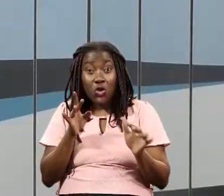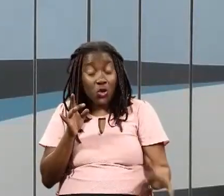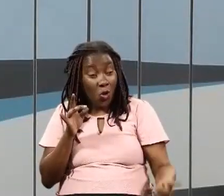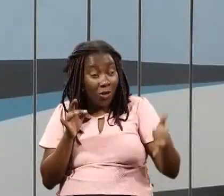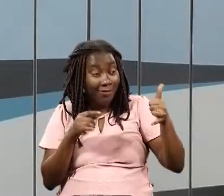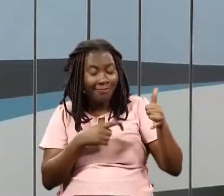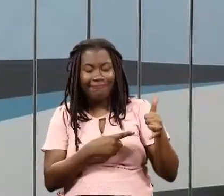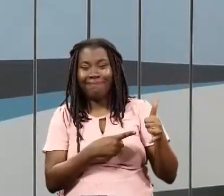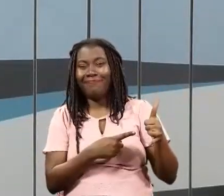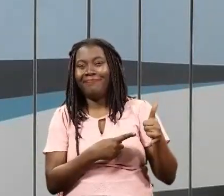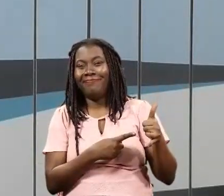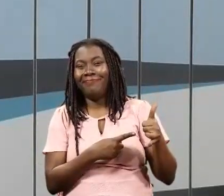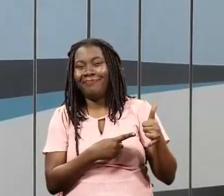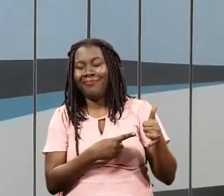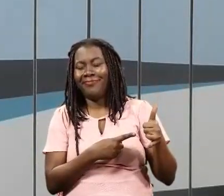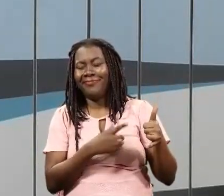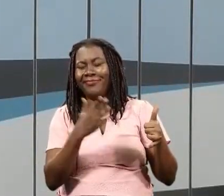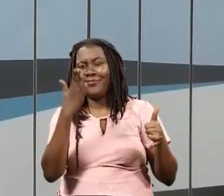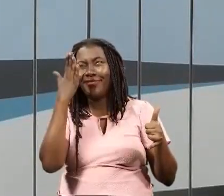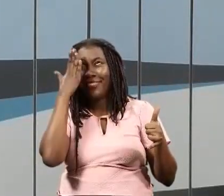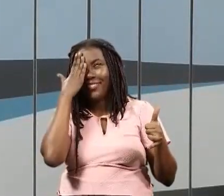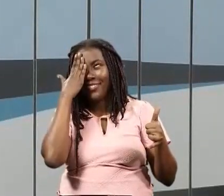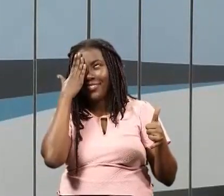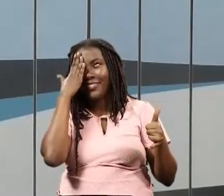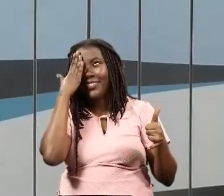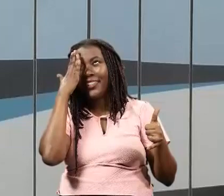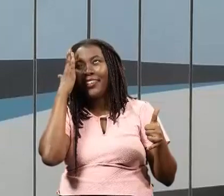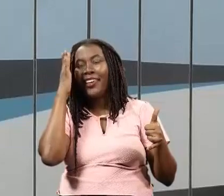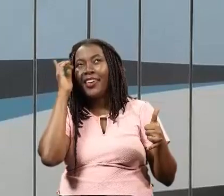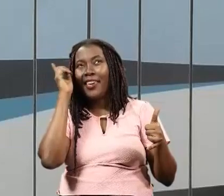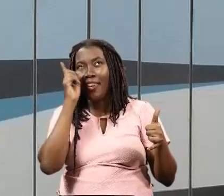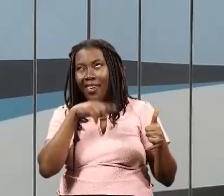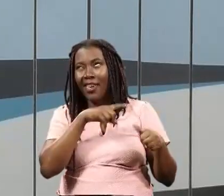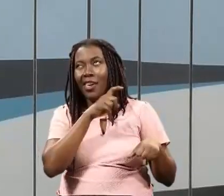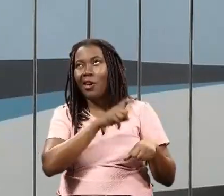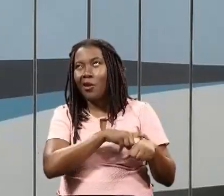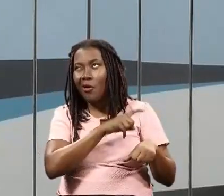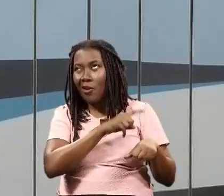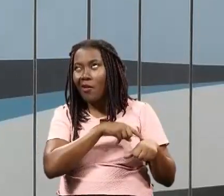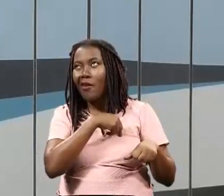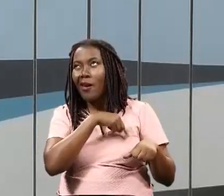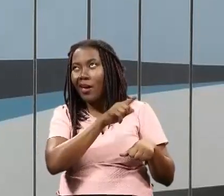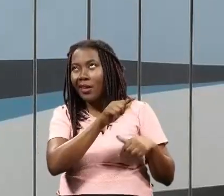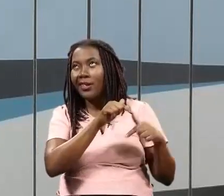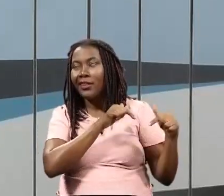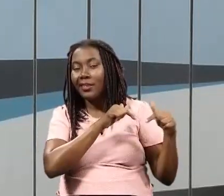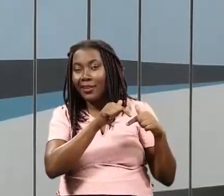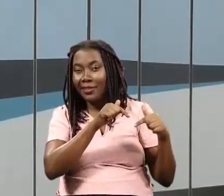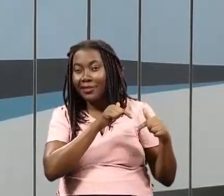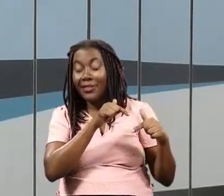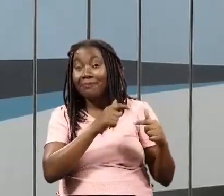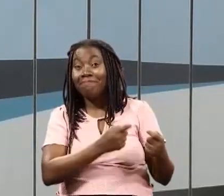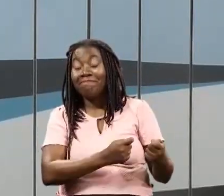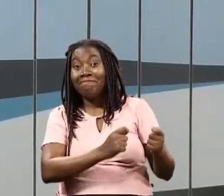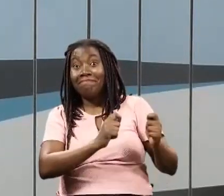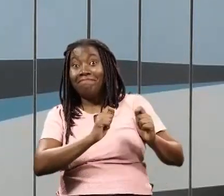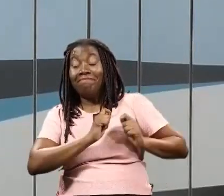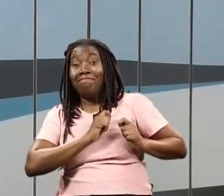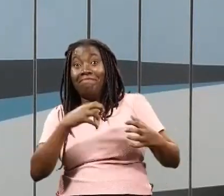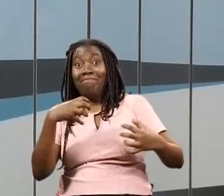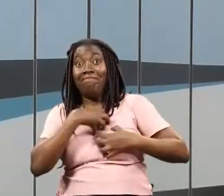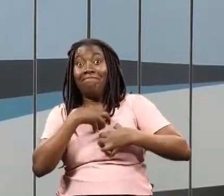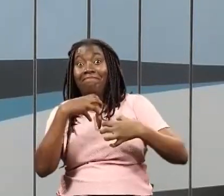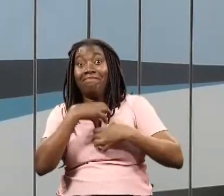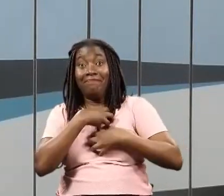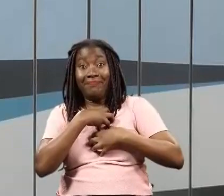despertador, eu já sei que é o horário de ir para o serviço. Então, isso já gera gatilho, que a gente fala de gatilhos,